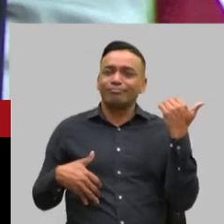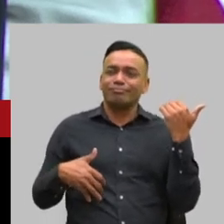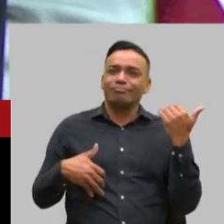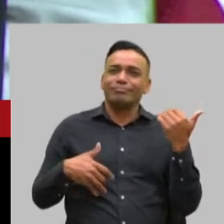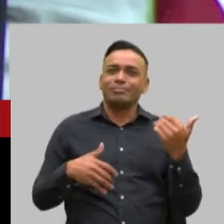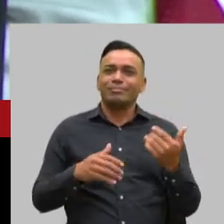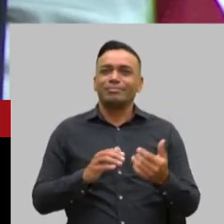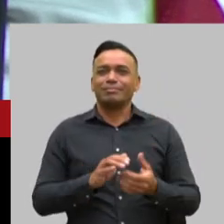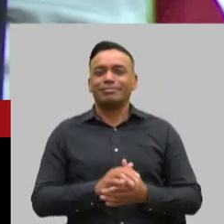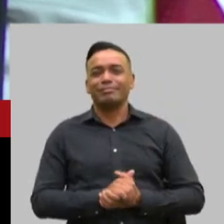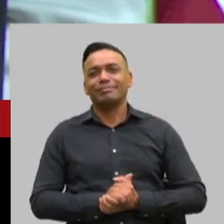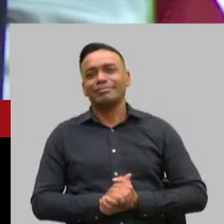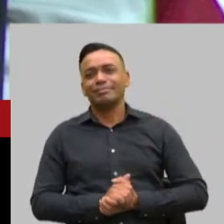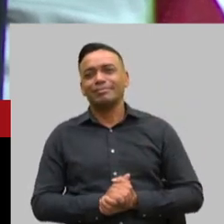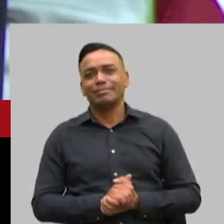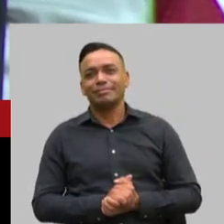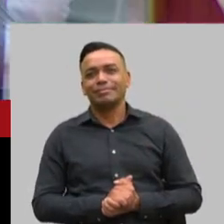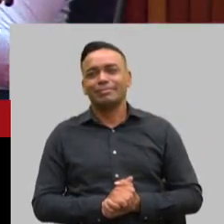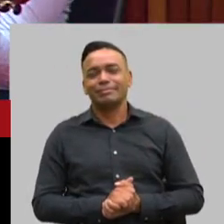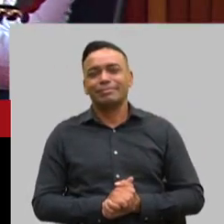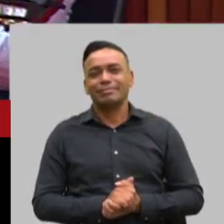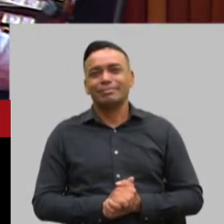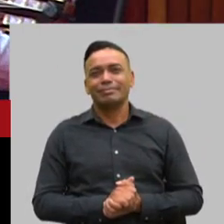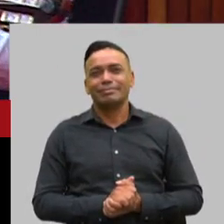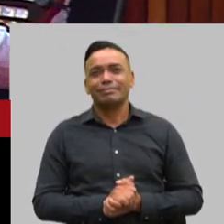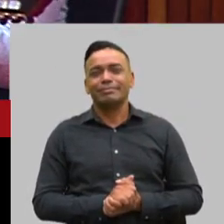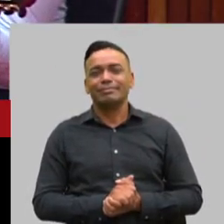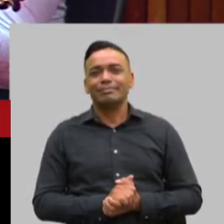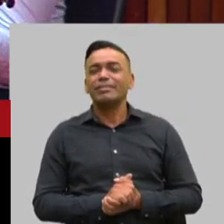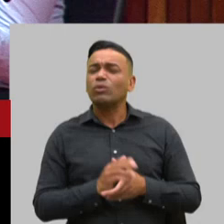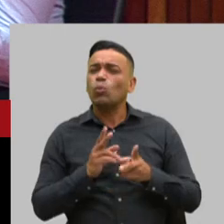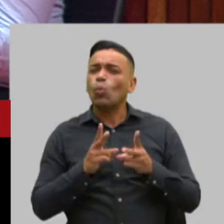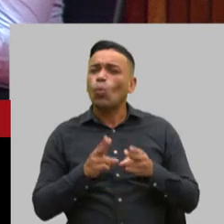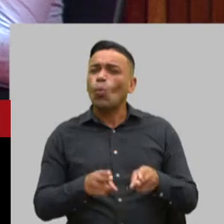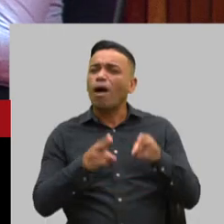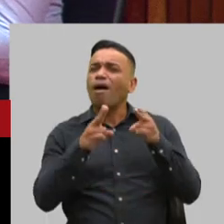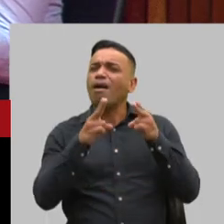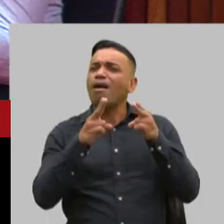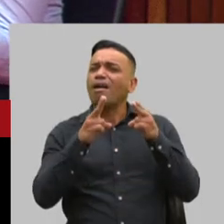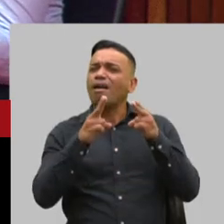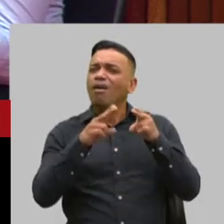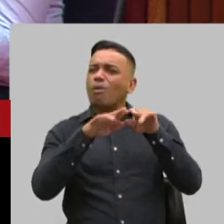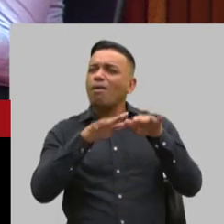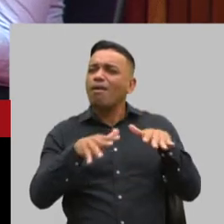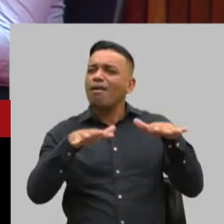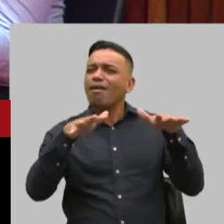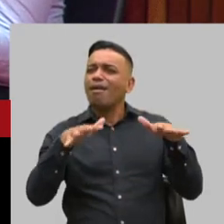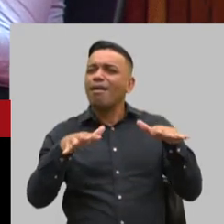Valeu.